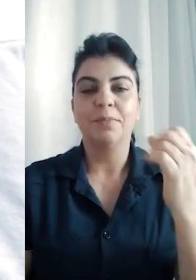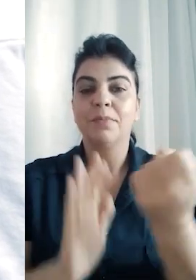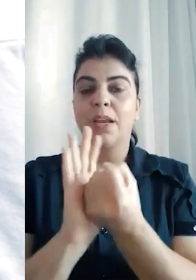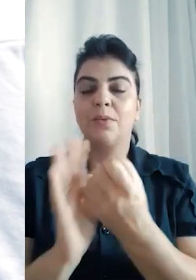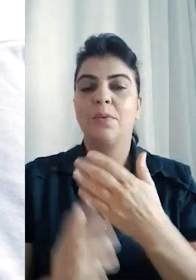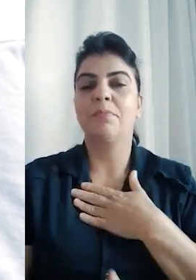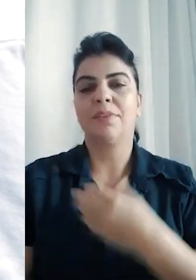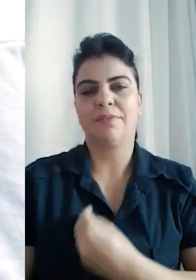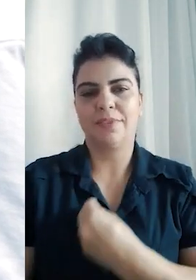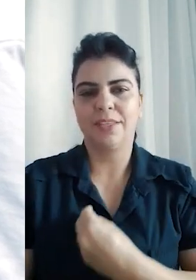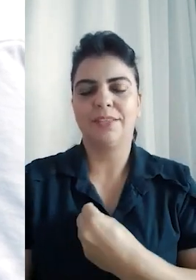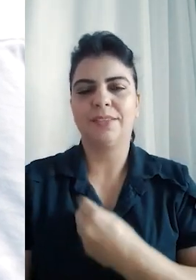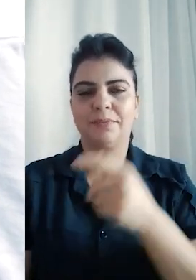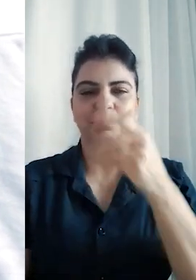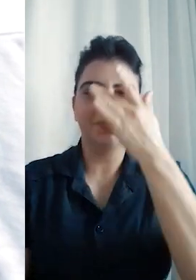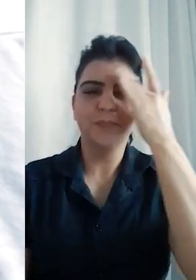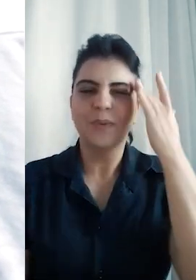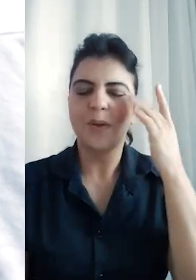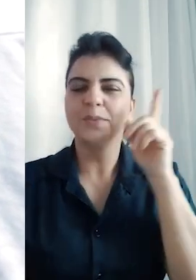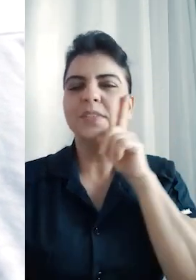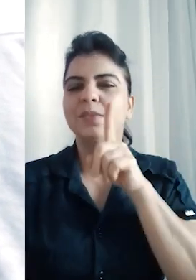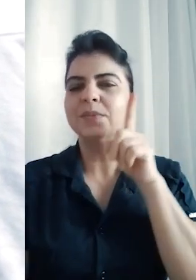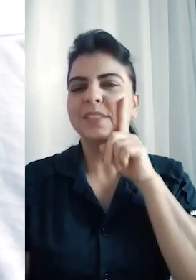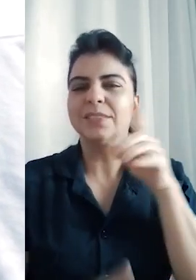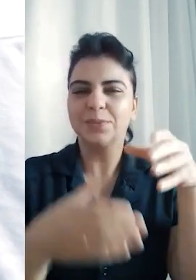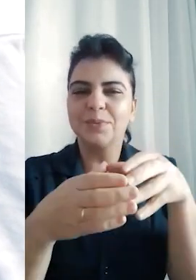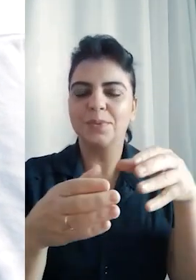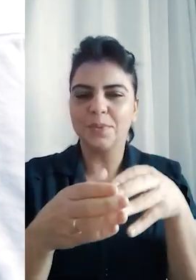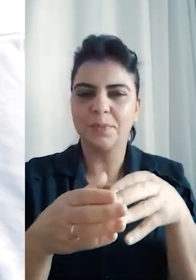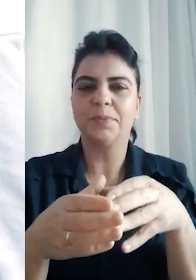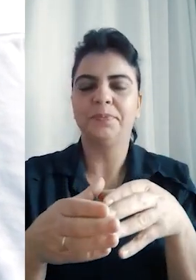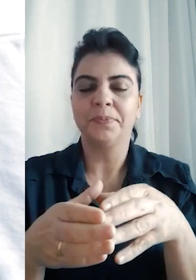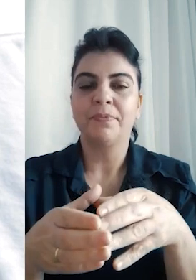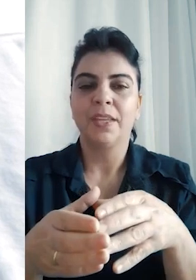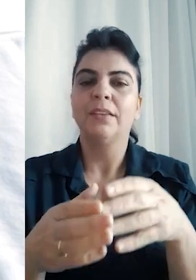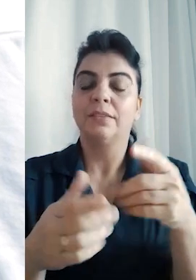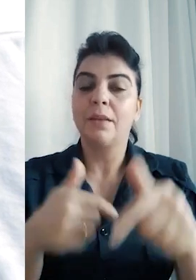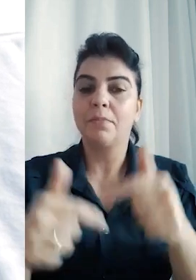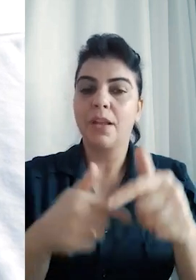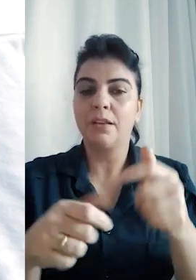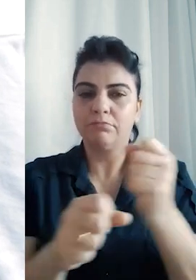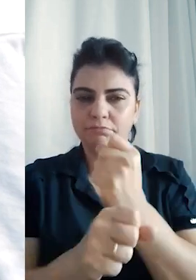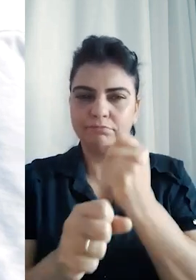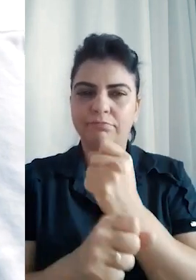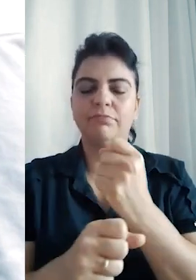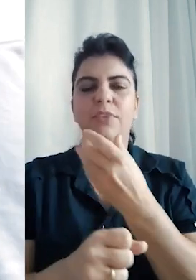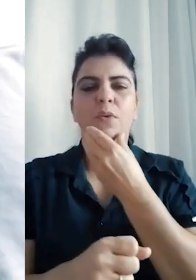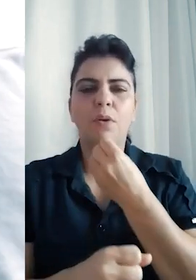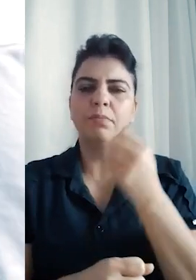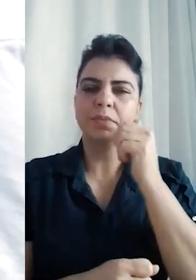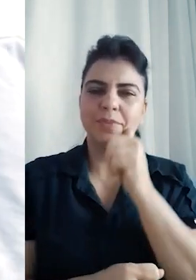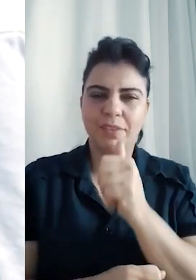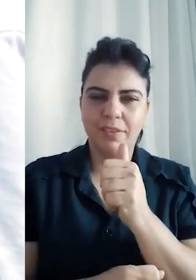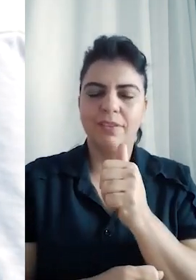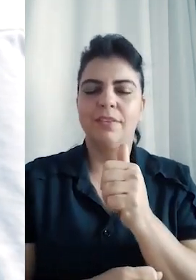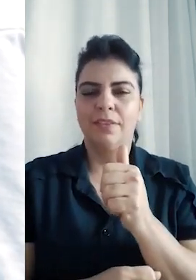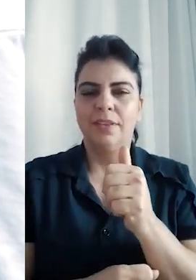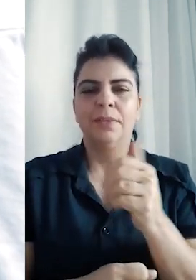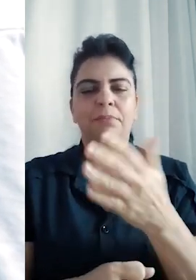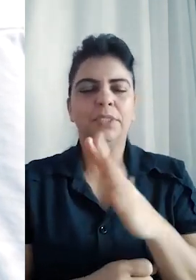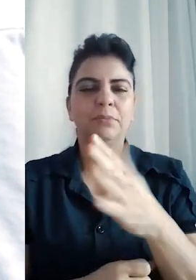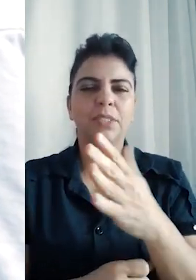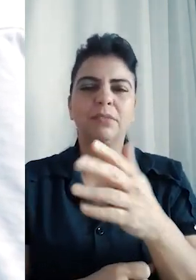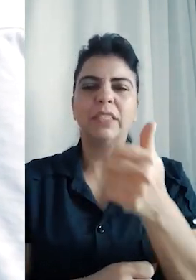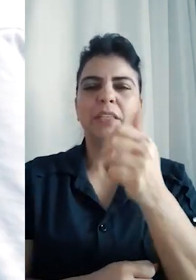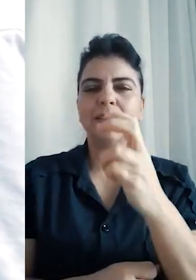muito a minha vida, o pessoal dos Estados Unidos. Lá um pessoal que trabalha com construção civil, lá também mulheres e homens,